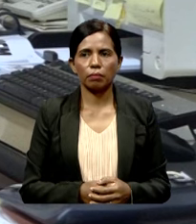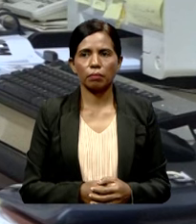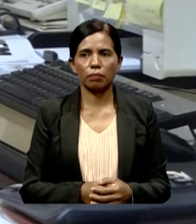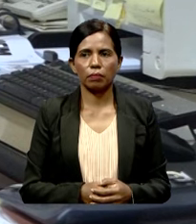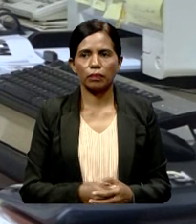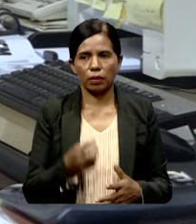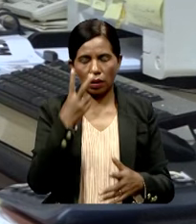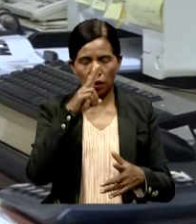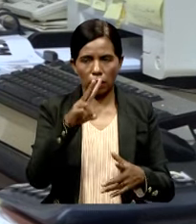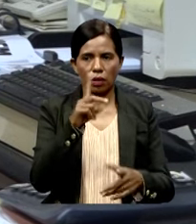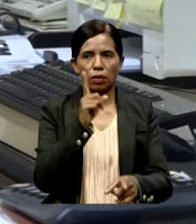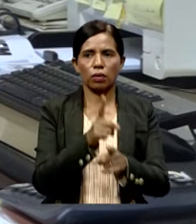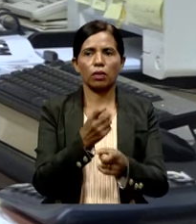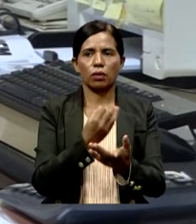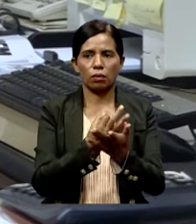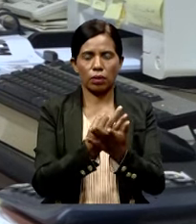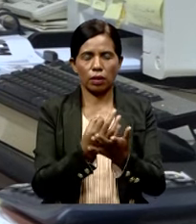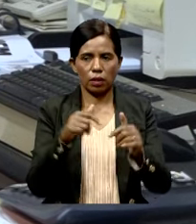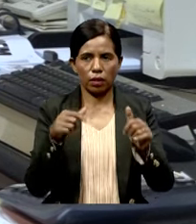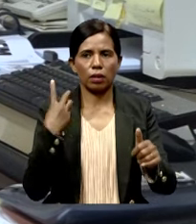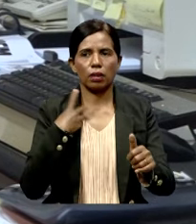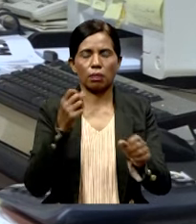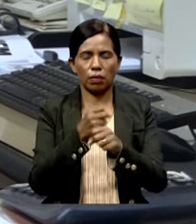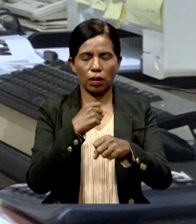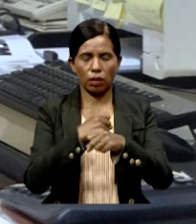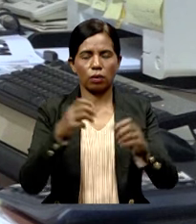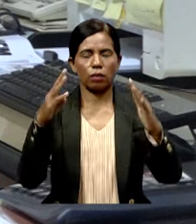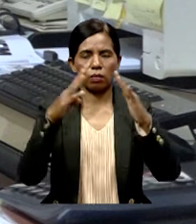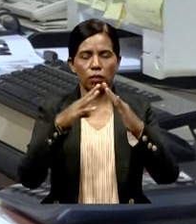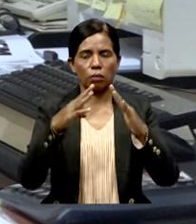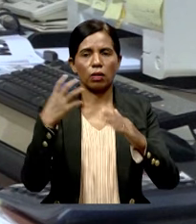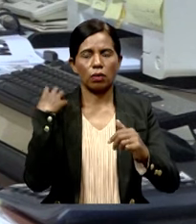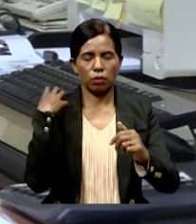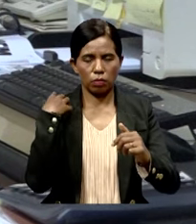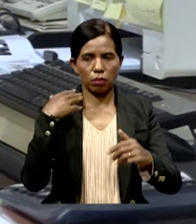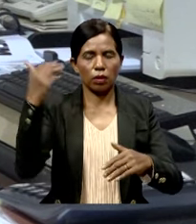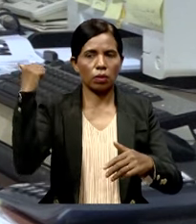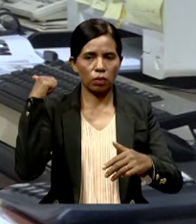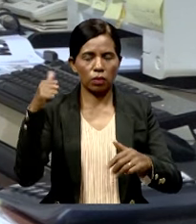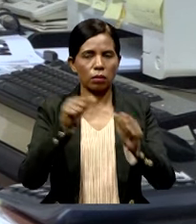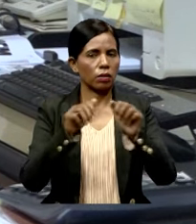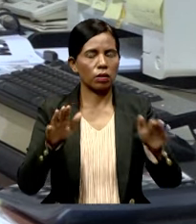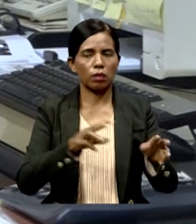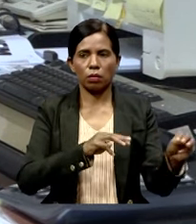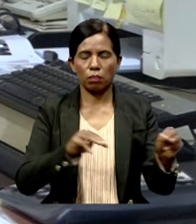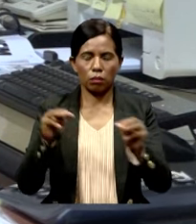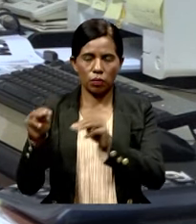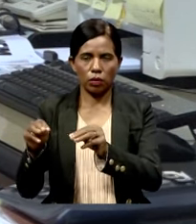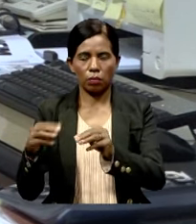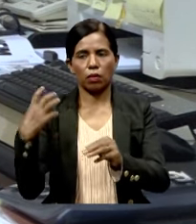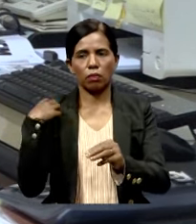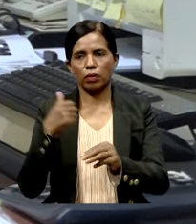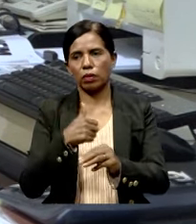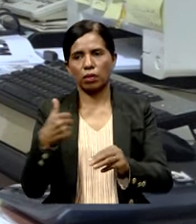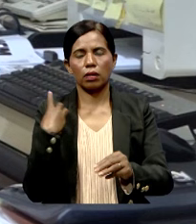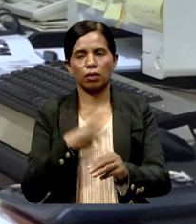tareto, talvez o orçamento de neta pela halo tão difícil uma e outra um bafra. A administração, você nem muda o edifício silo e